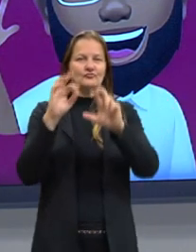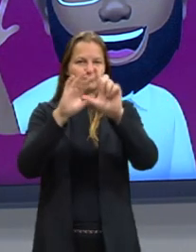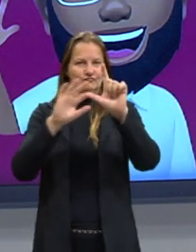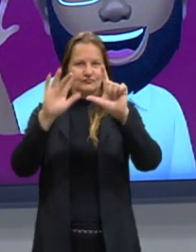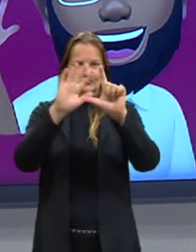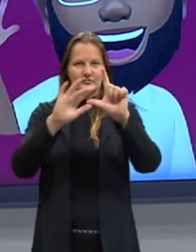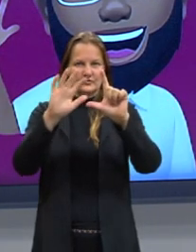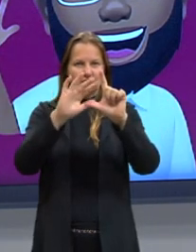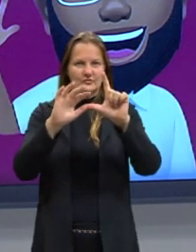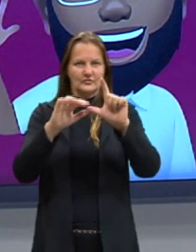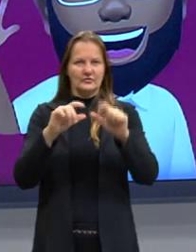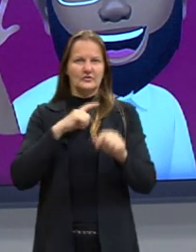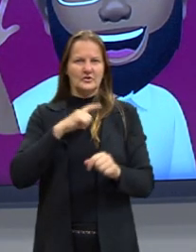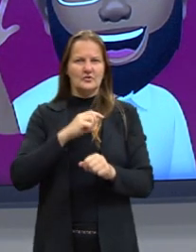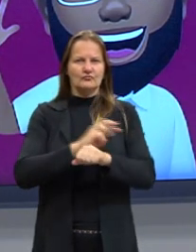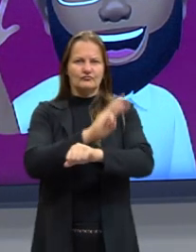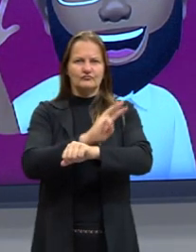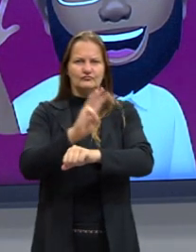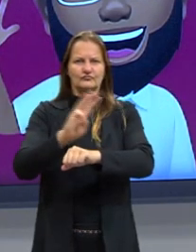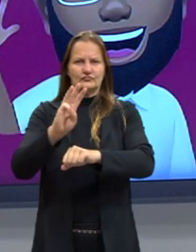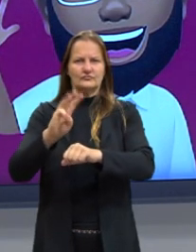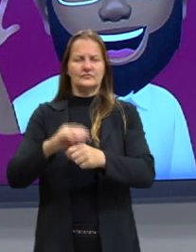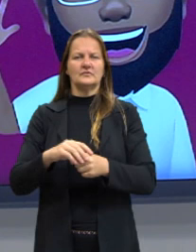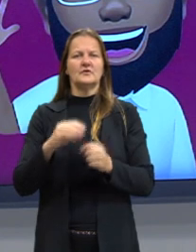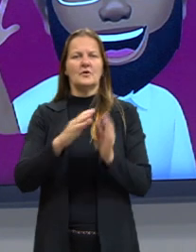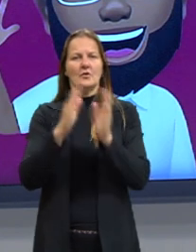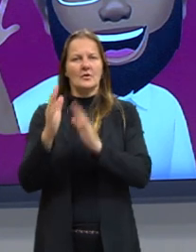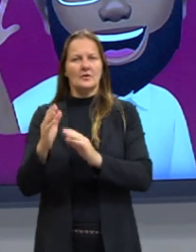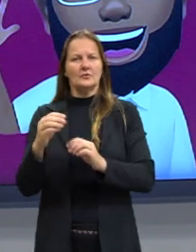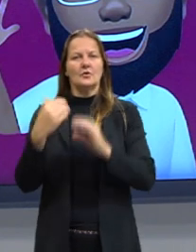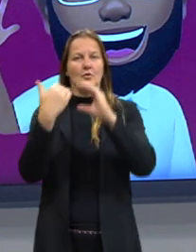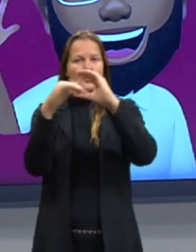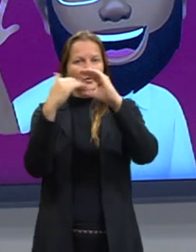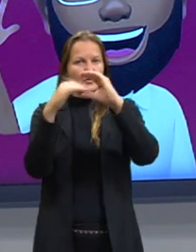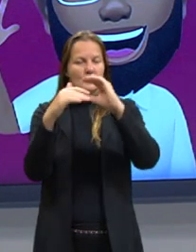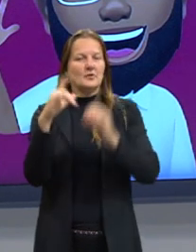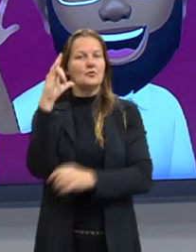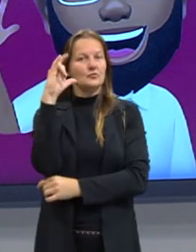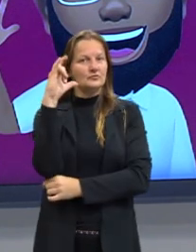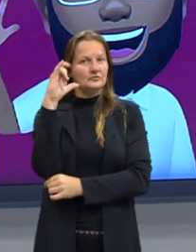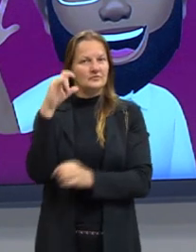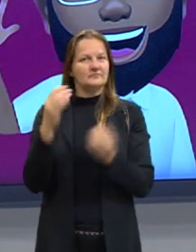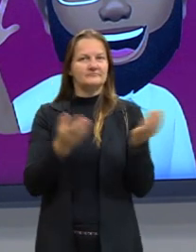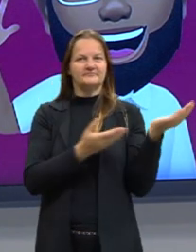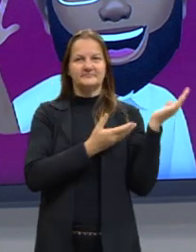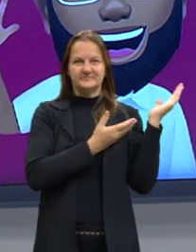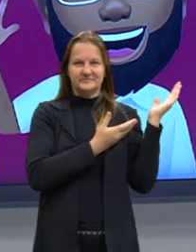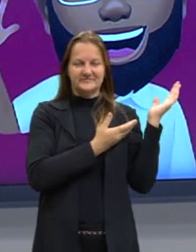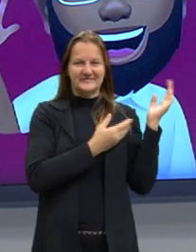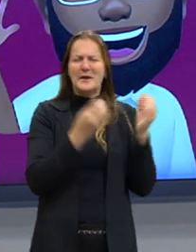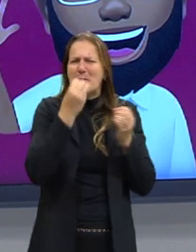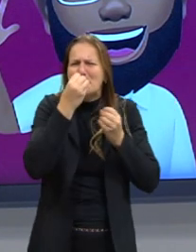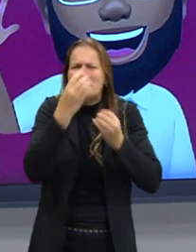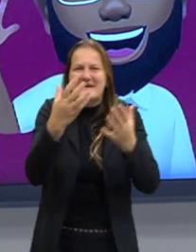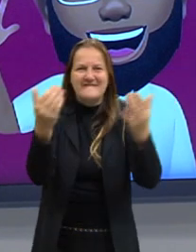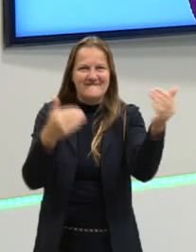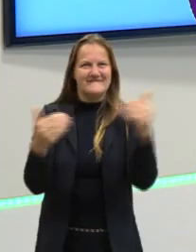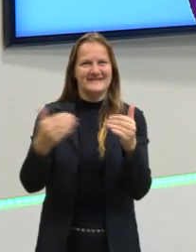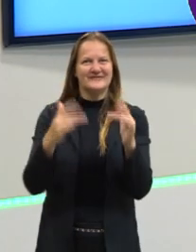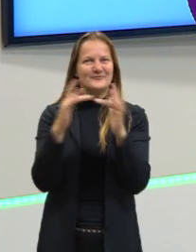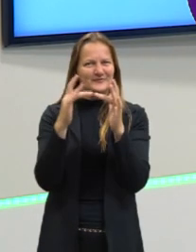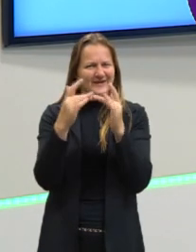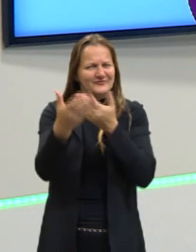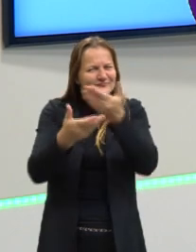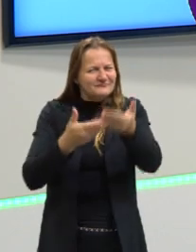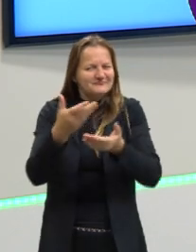um agregador de links segue também ao lado meu e-mail e meu Instagram sejam todos bem-vindos para entrar